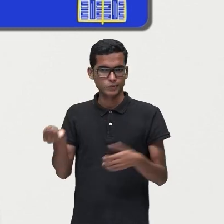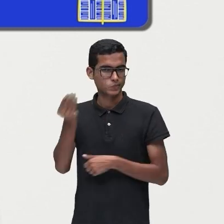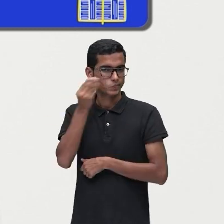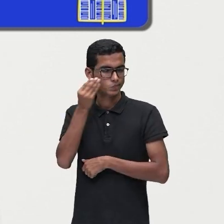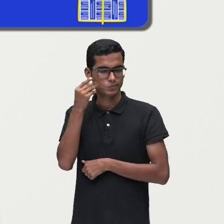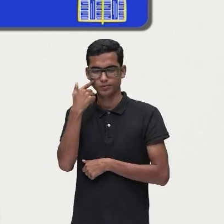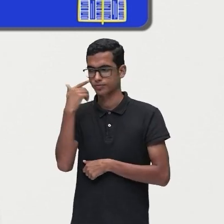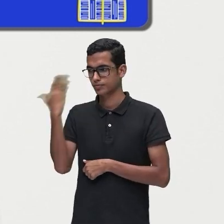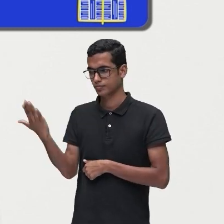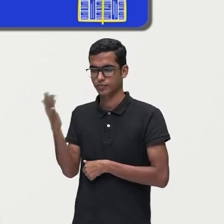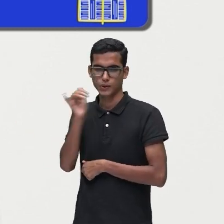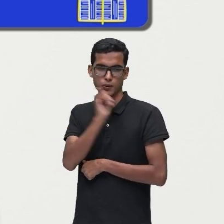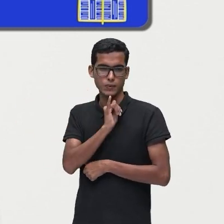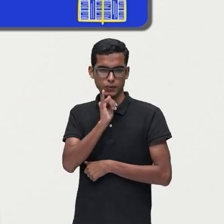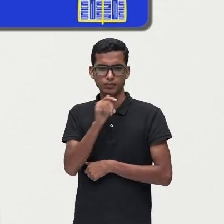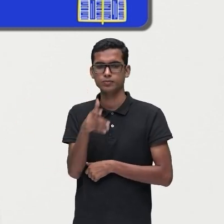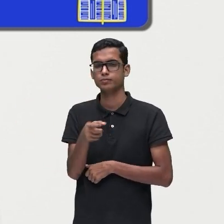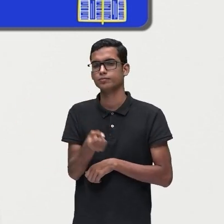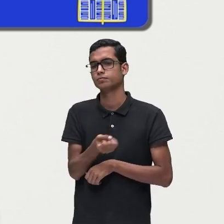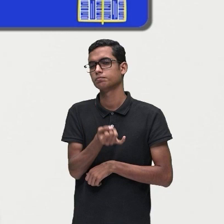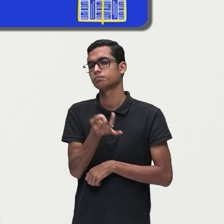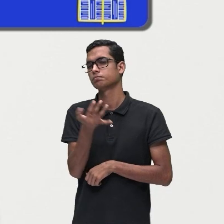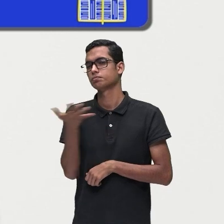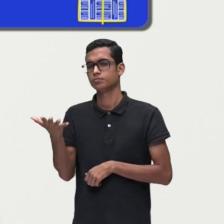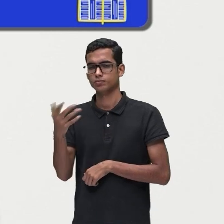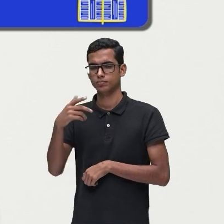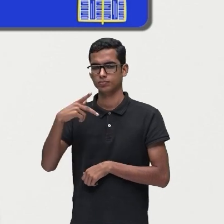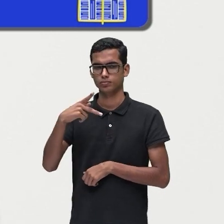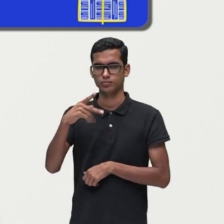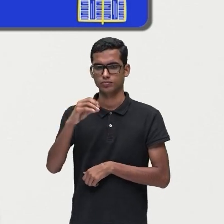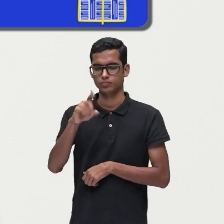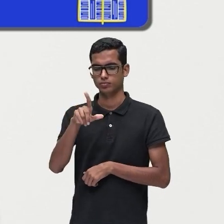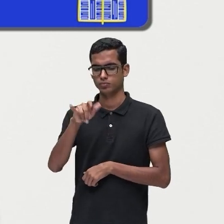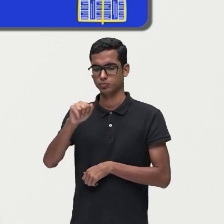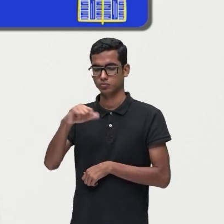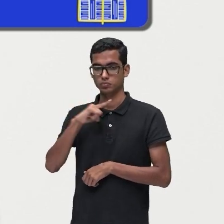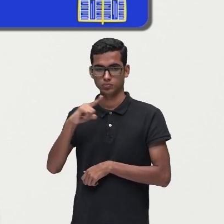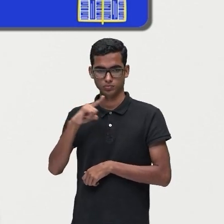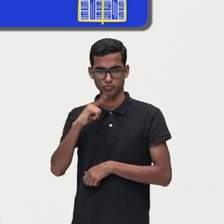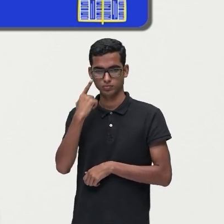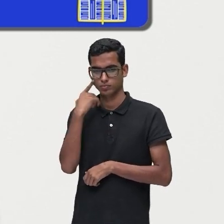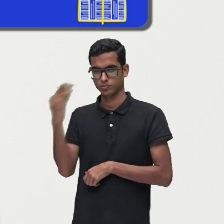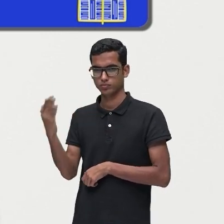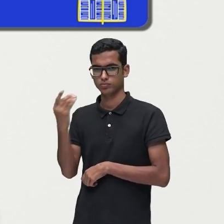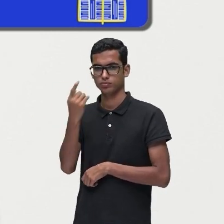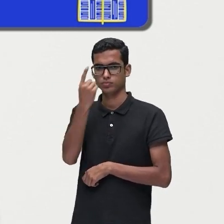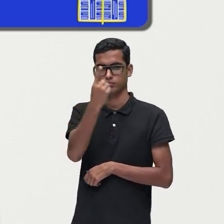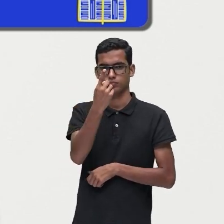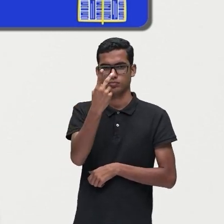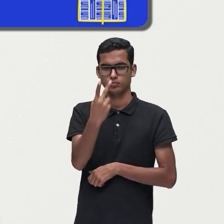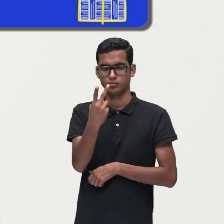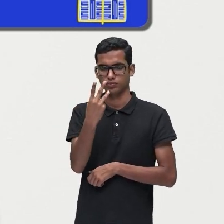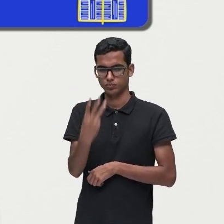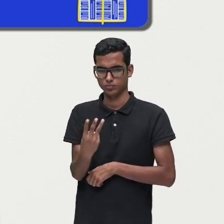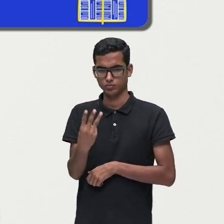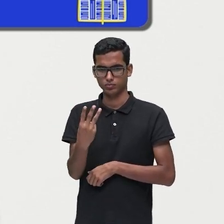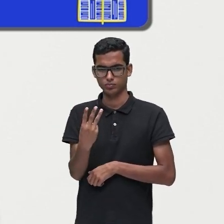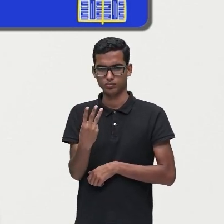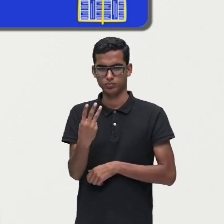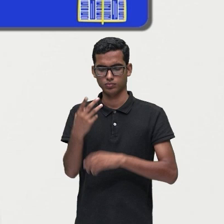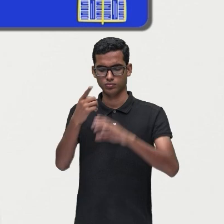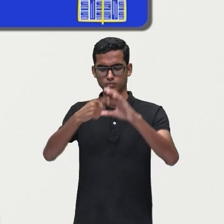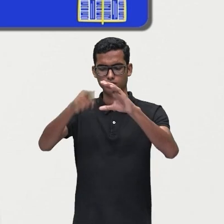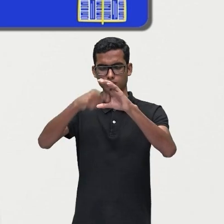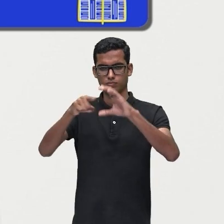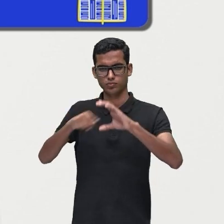que nesse exemplo, quantas polias soltas a gente tem? Tem 1, 2, 3.